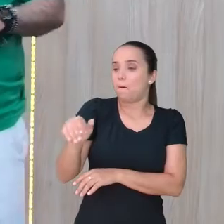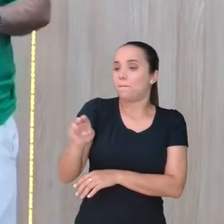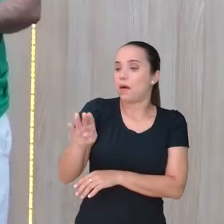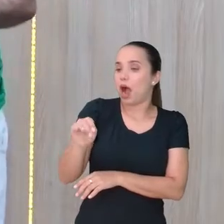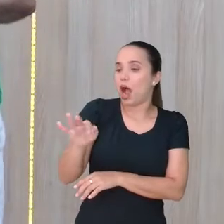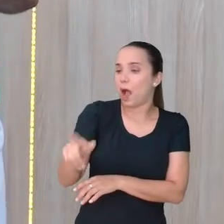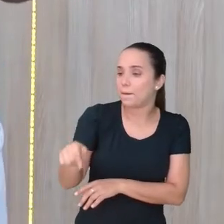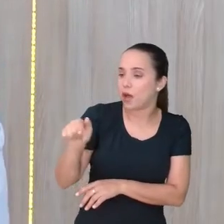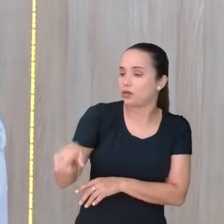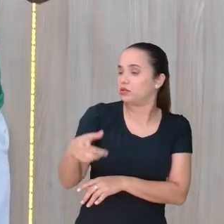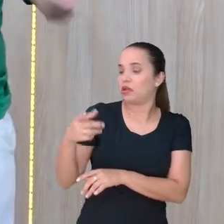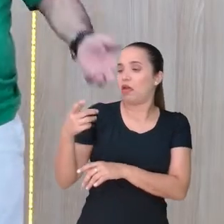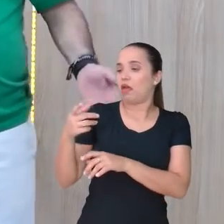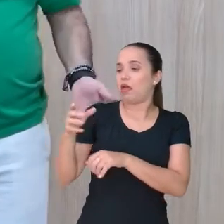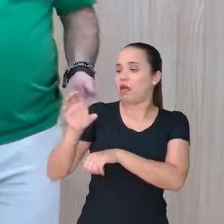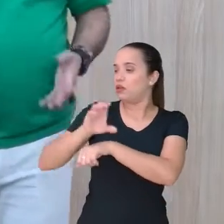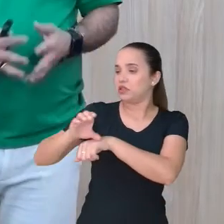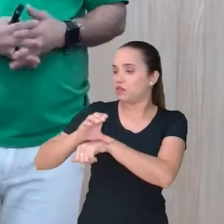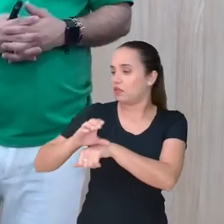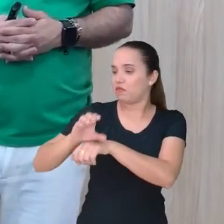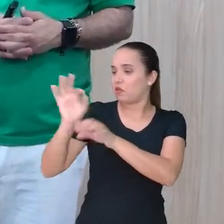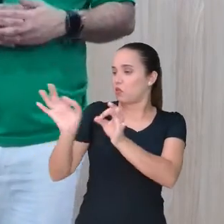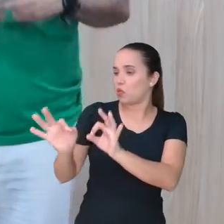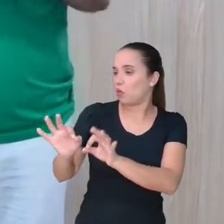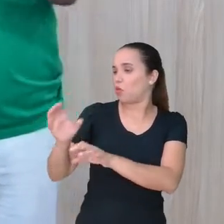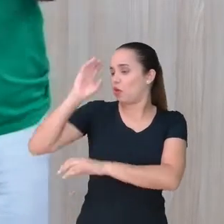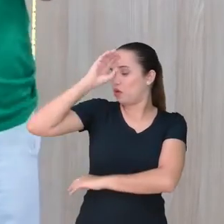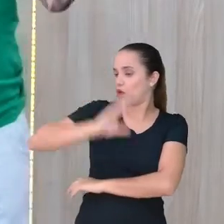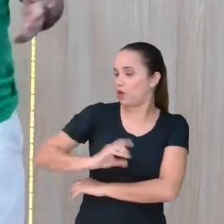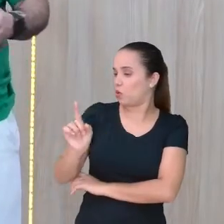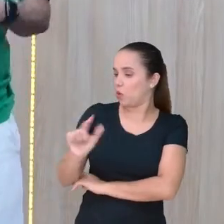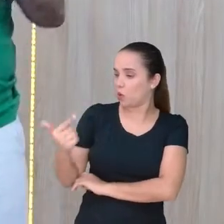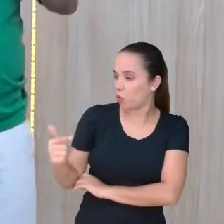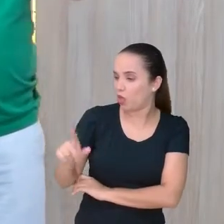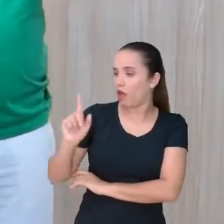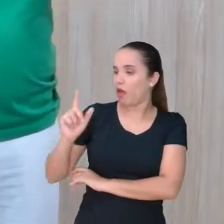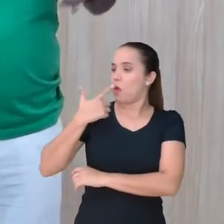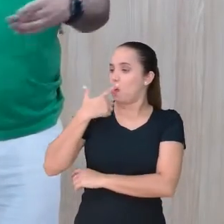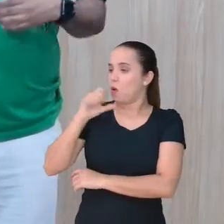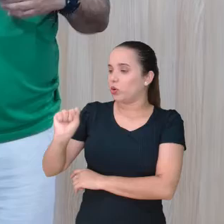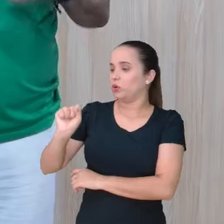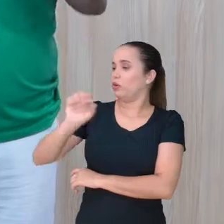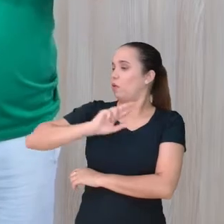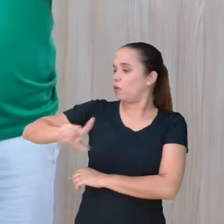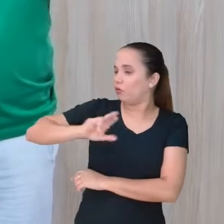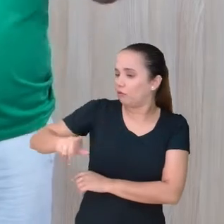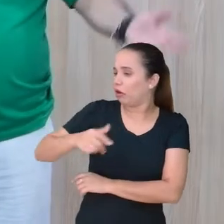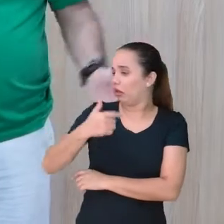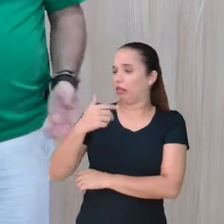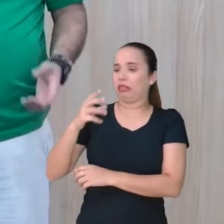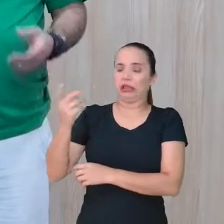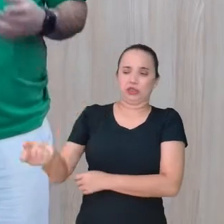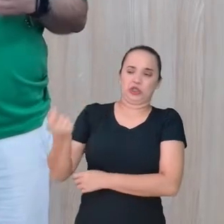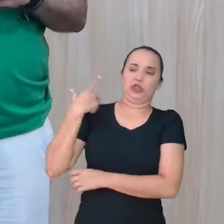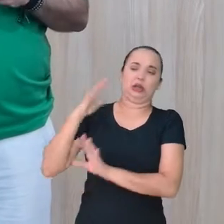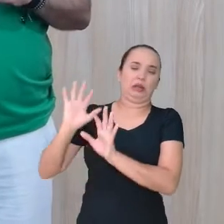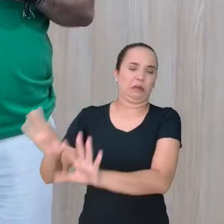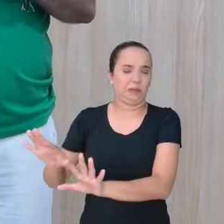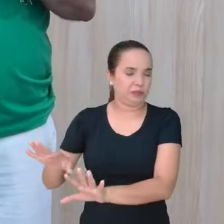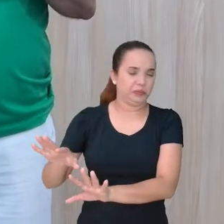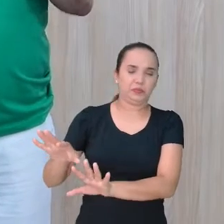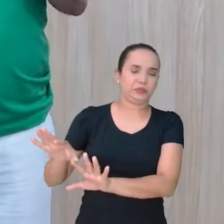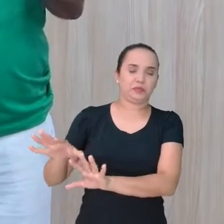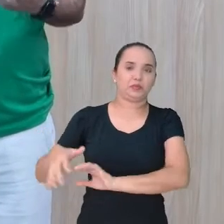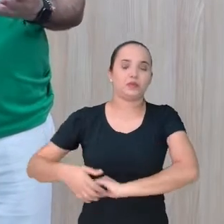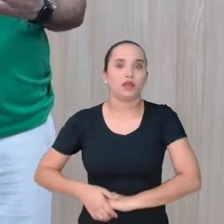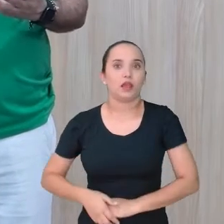um pessoal que nem o nosso idioma eles falam um idioma lá que parece mais uma coisa que estão balbuciando, porque